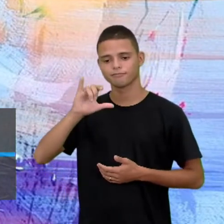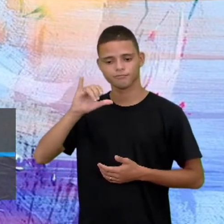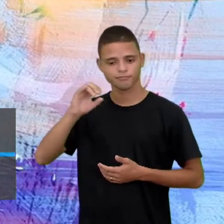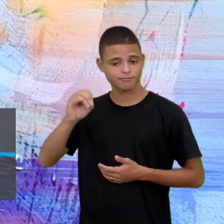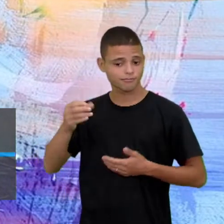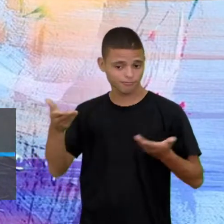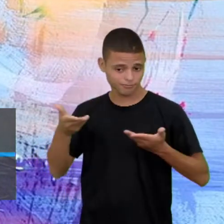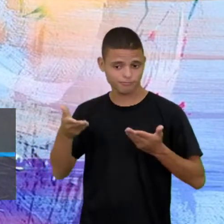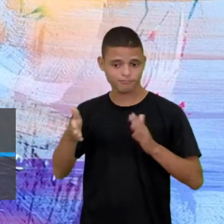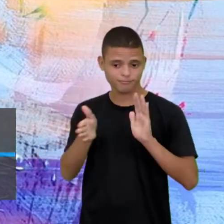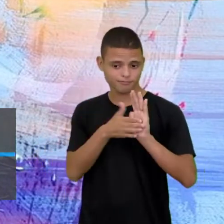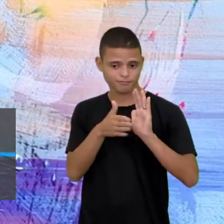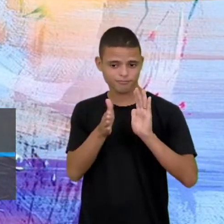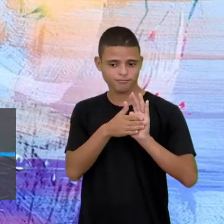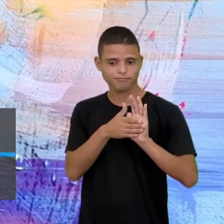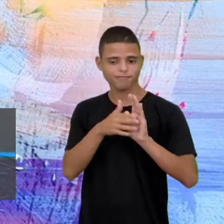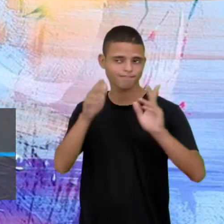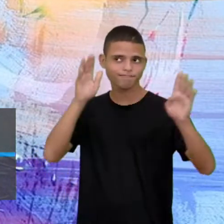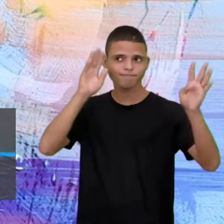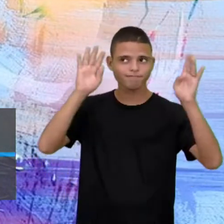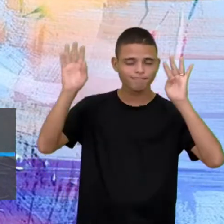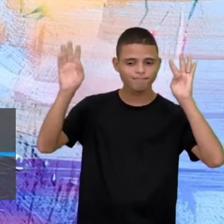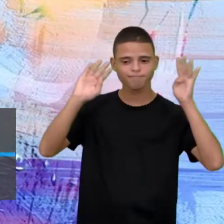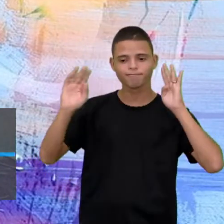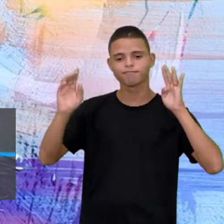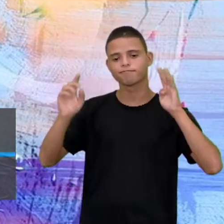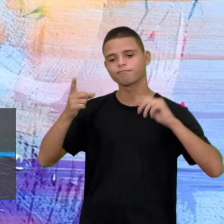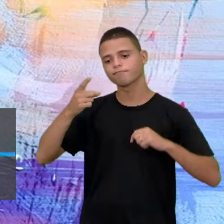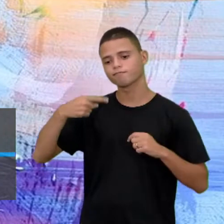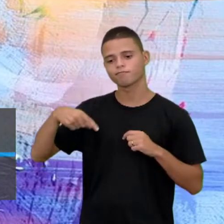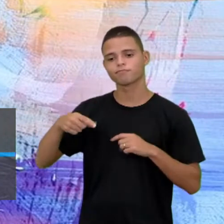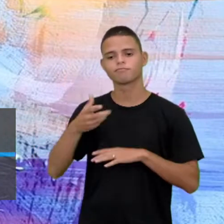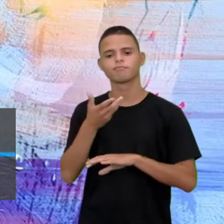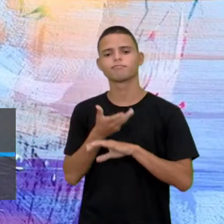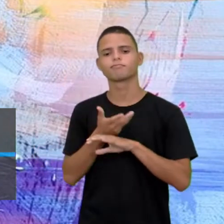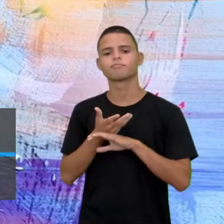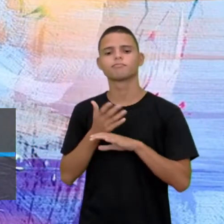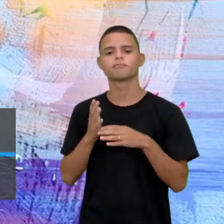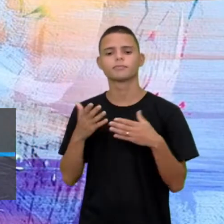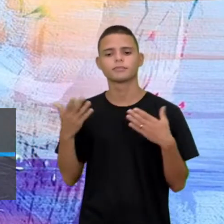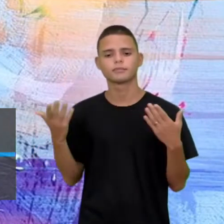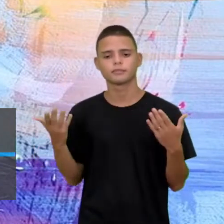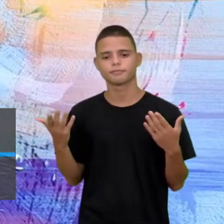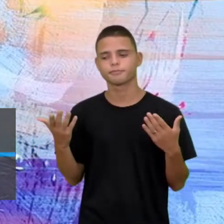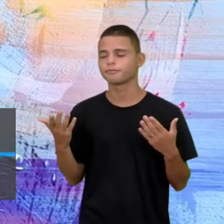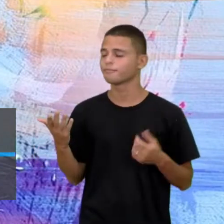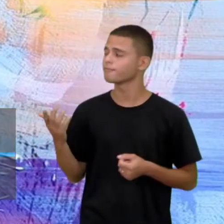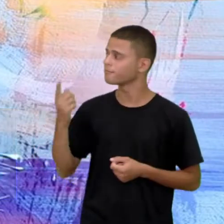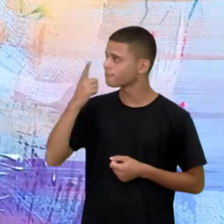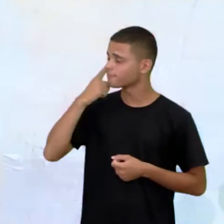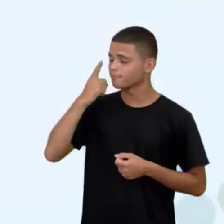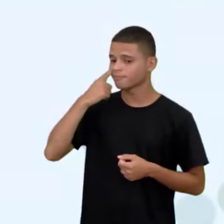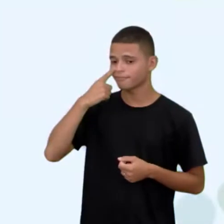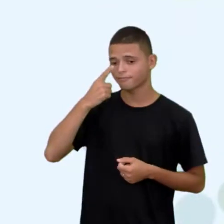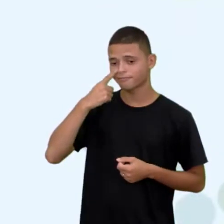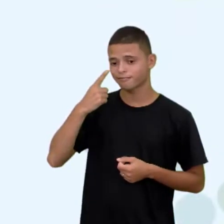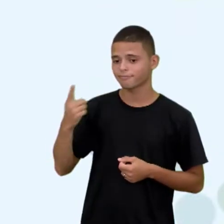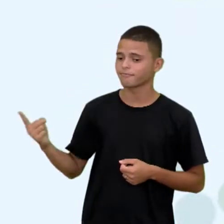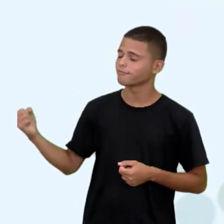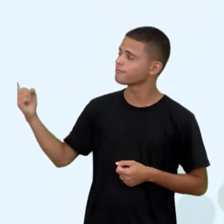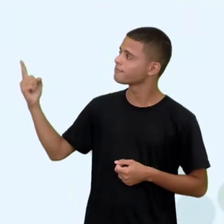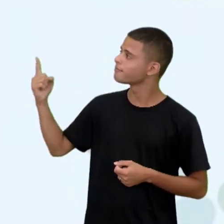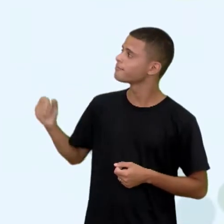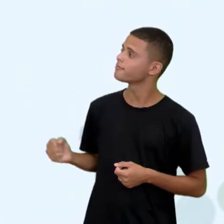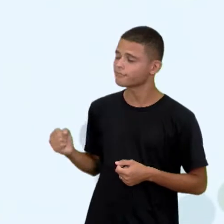aqui propondo aquela reflexão sobre o nosso componente. Qual é o nosso componente? Olha na tela aí para vocês. Criação